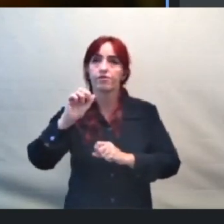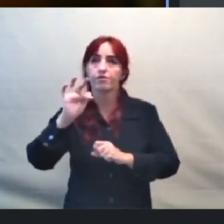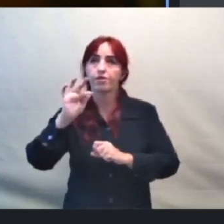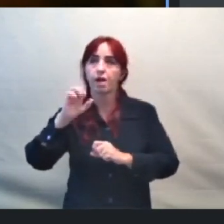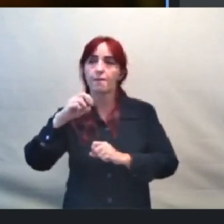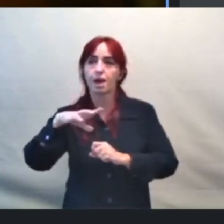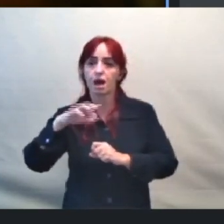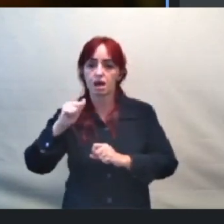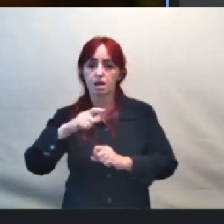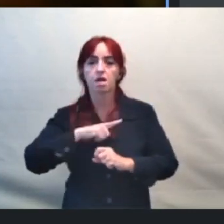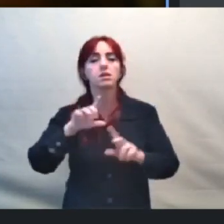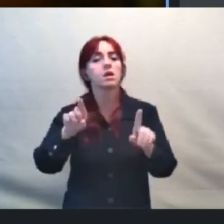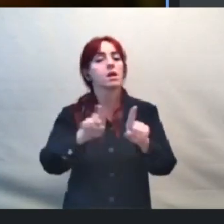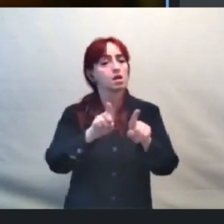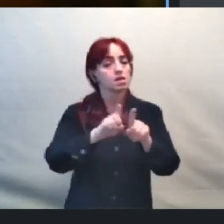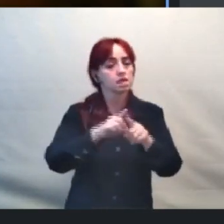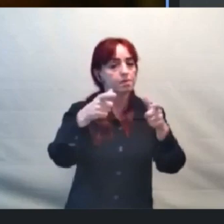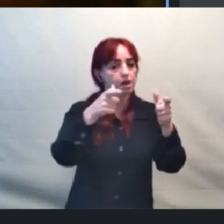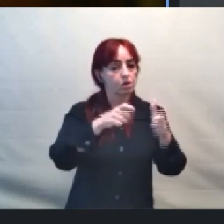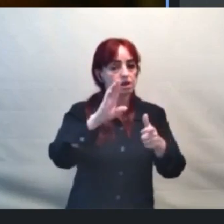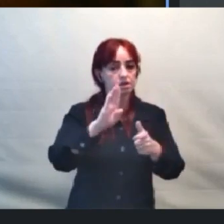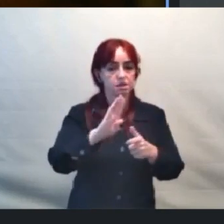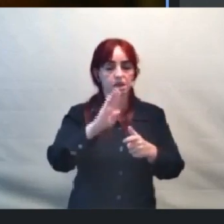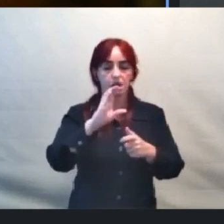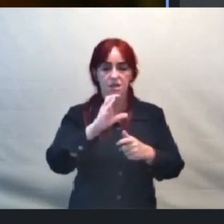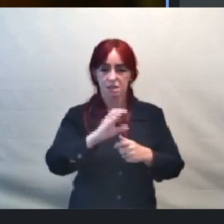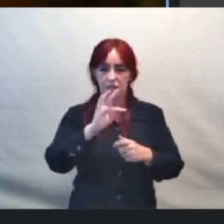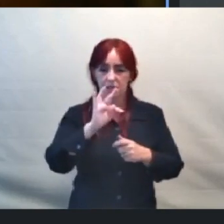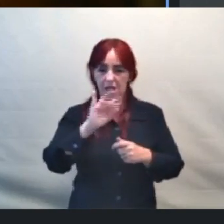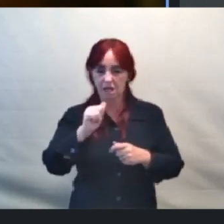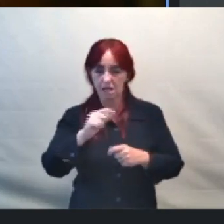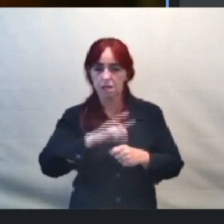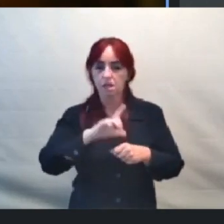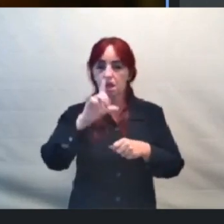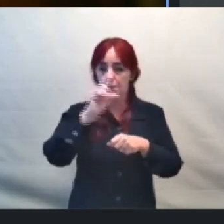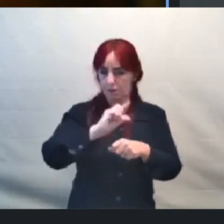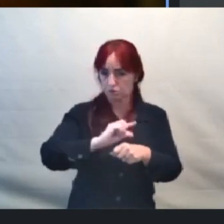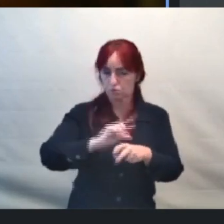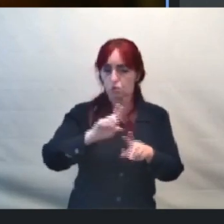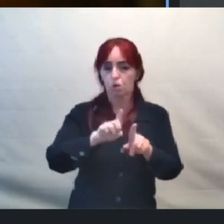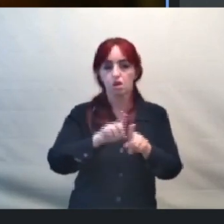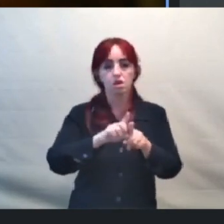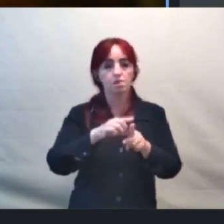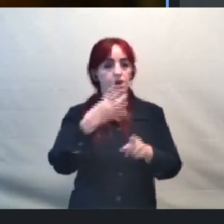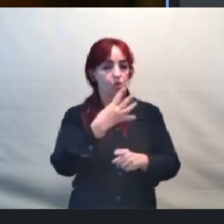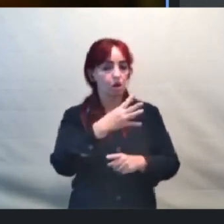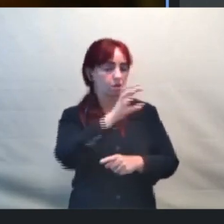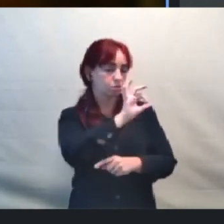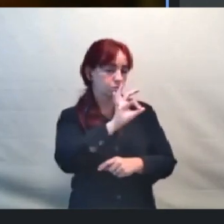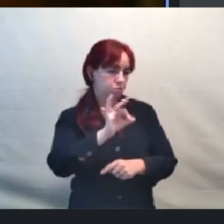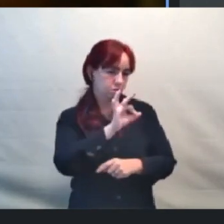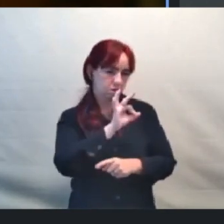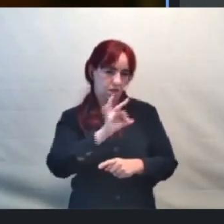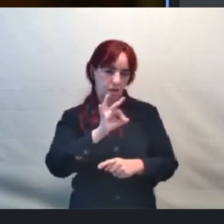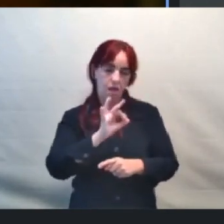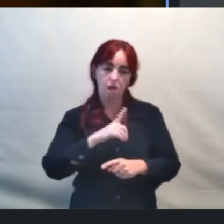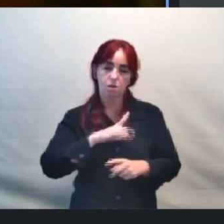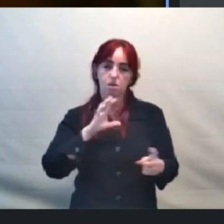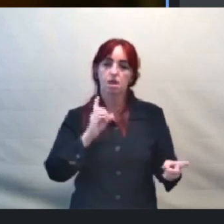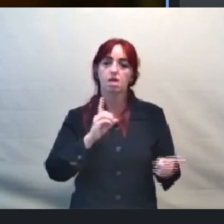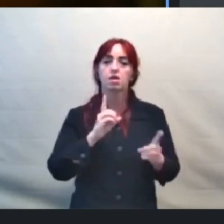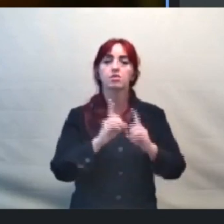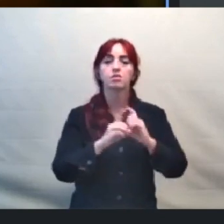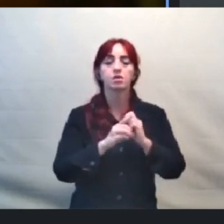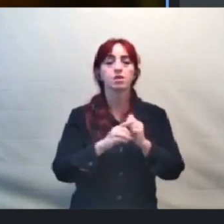de CTI, as solicitações de CTI têm sido baixas. Nesse momento, abaixo de 4% dos casos têm demandado CTI, o que é um